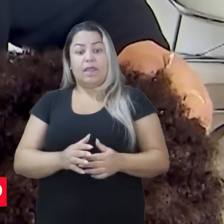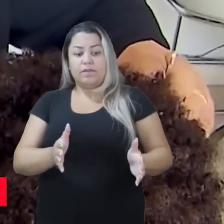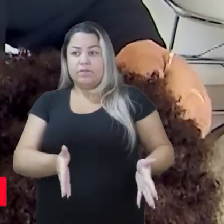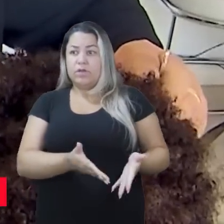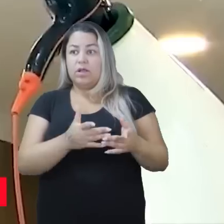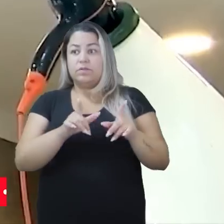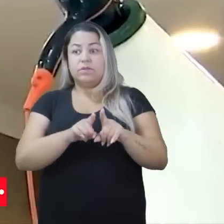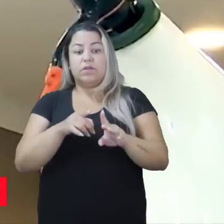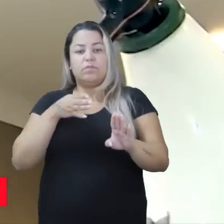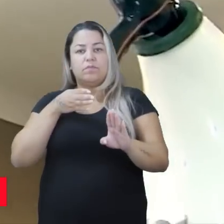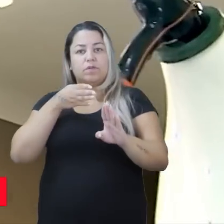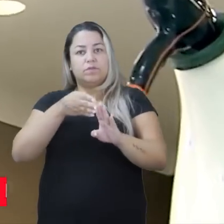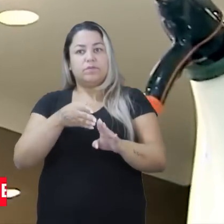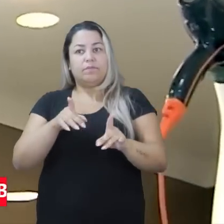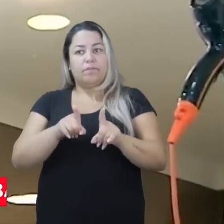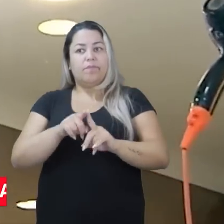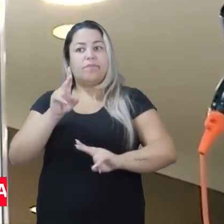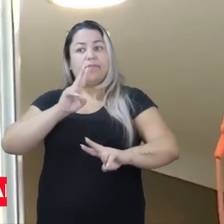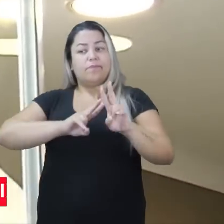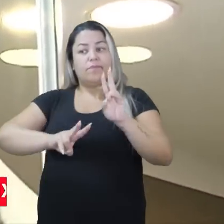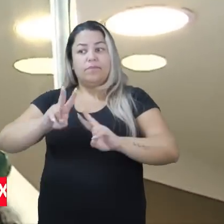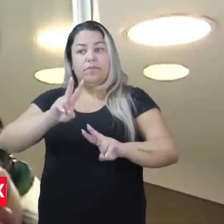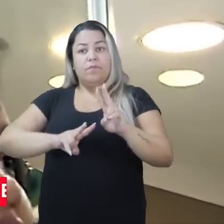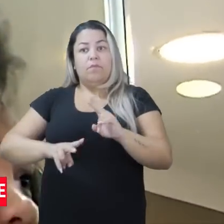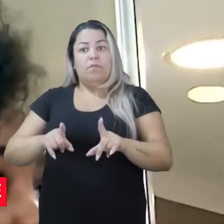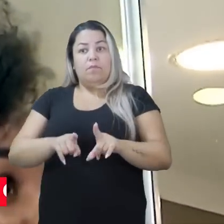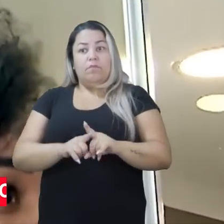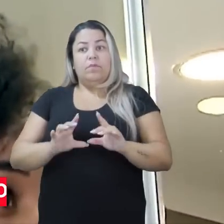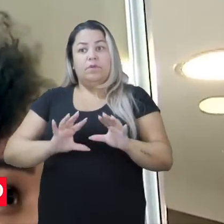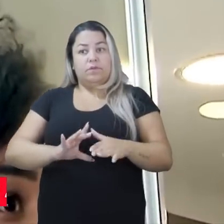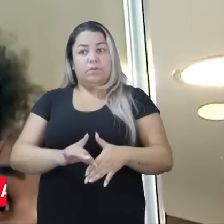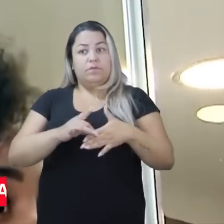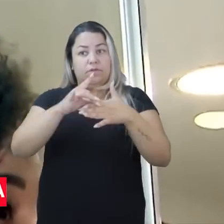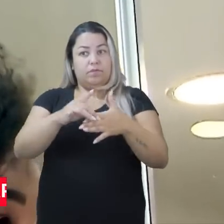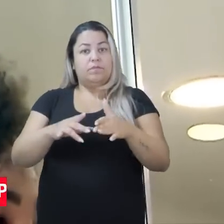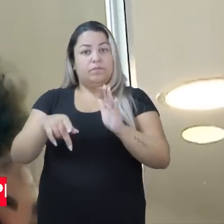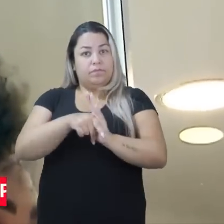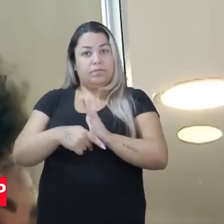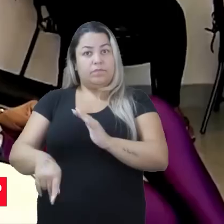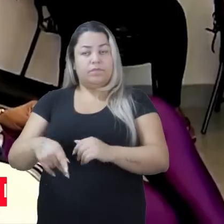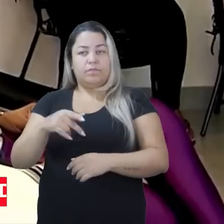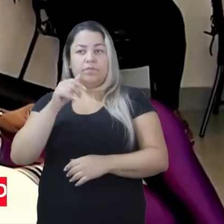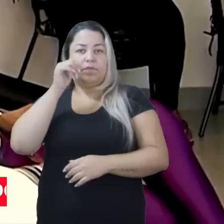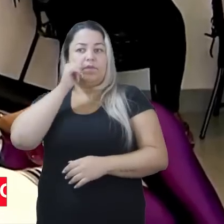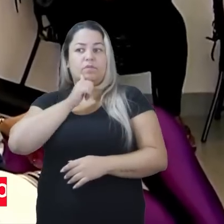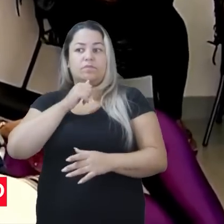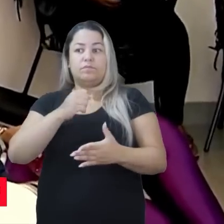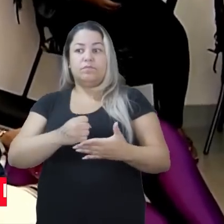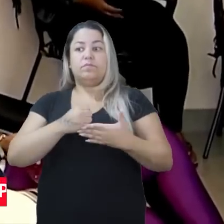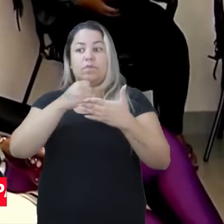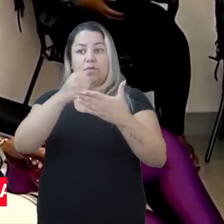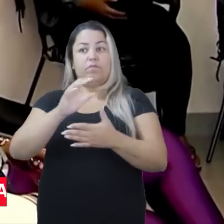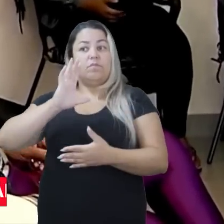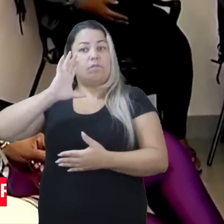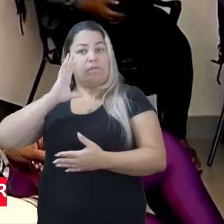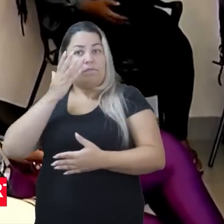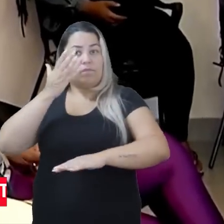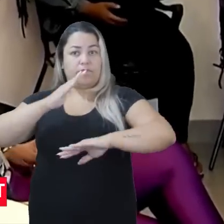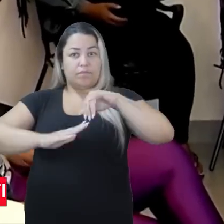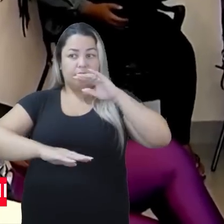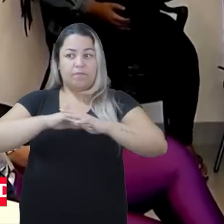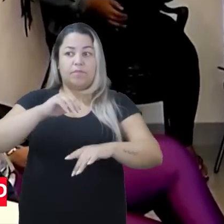como objetivo dar visibilidade a negócios liderados por mulheres, que oferecem soluções práticas